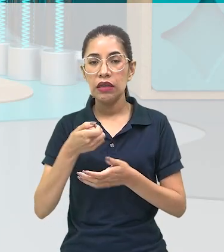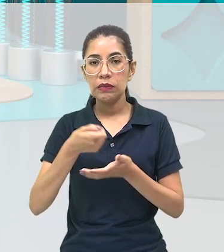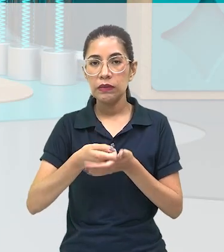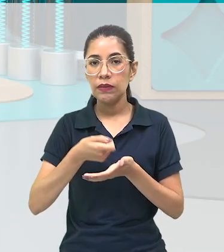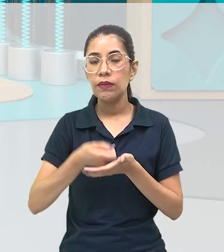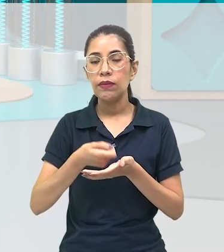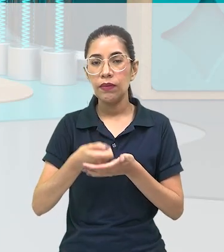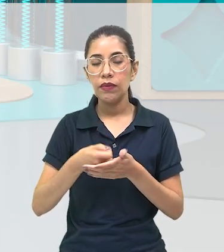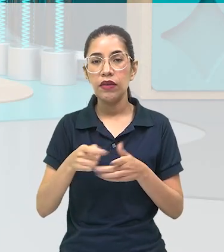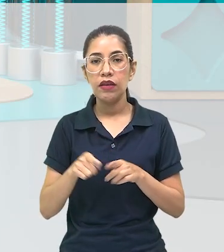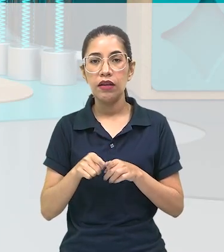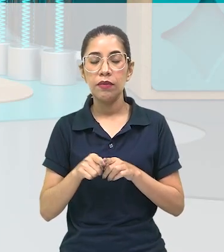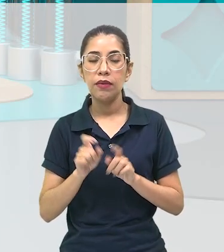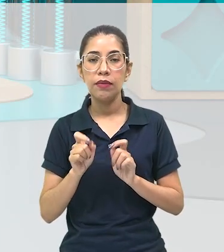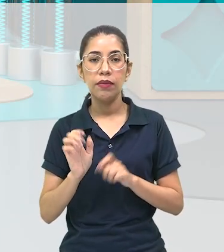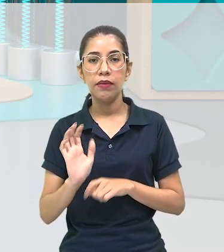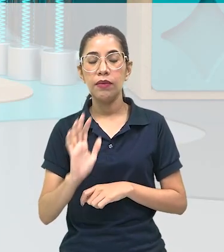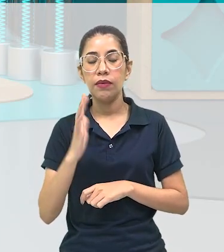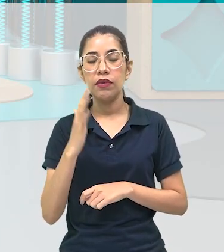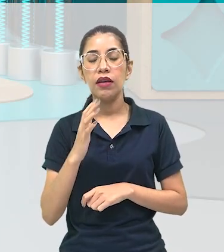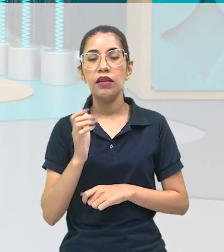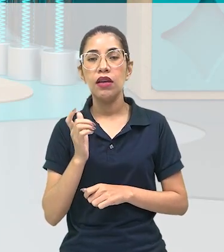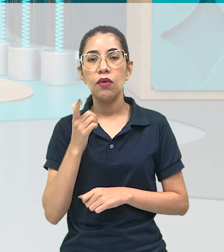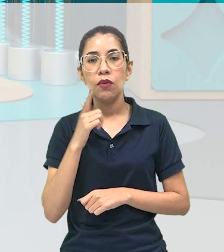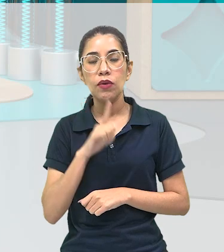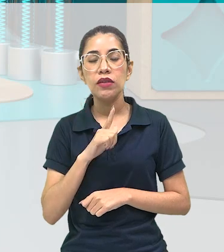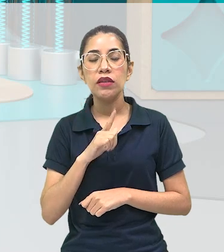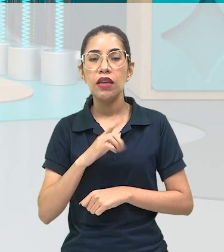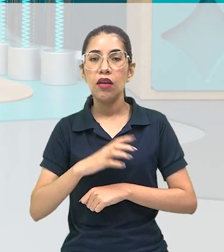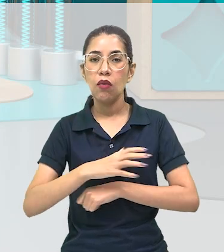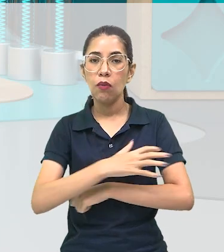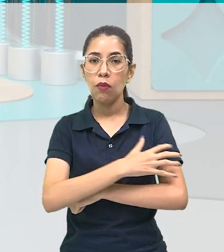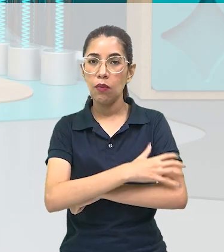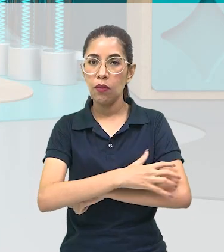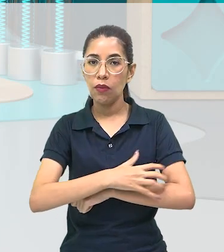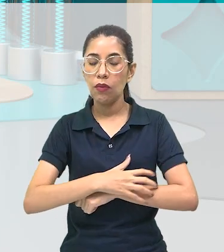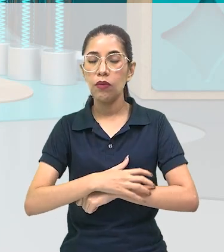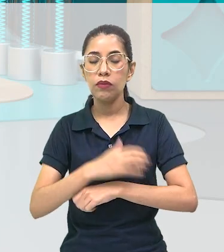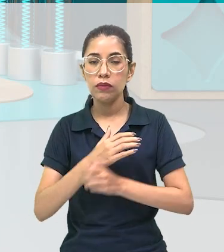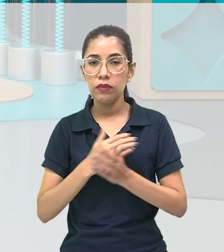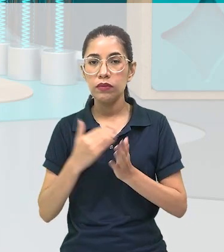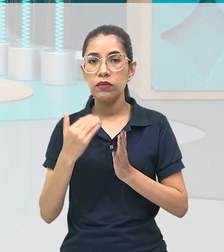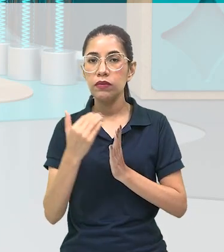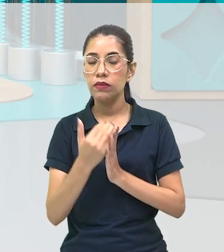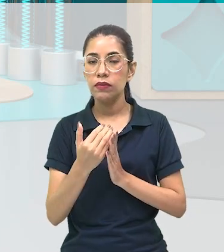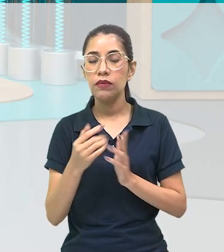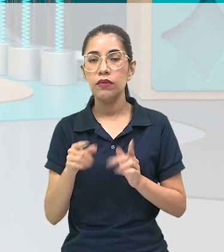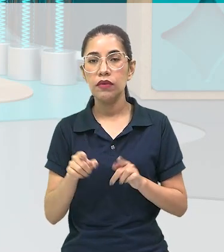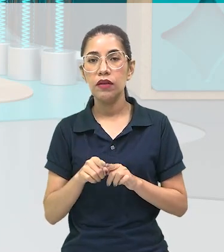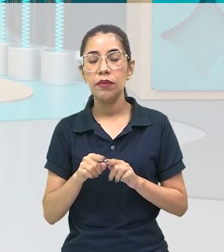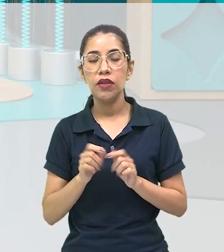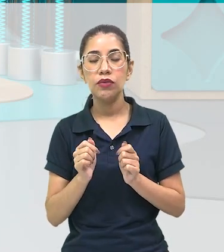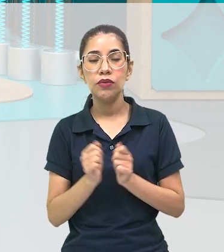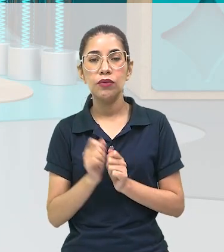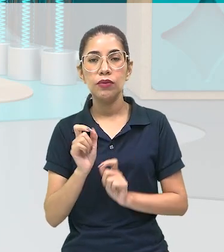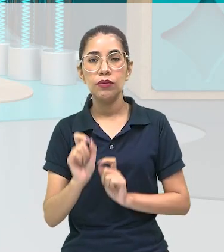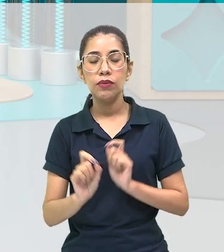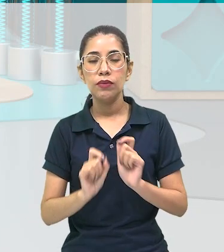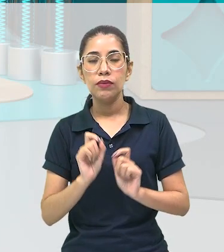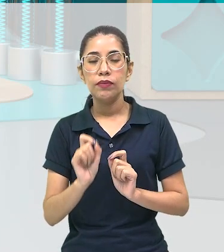estábulo, fazendo com que eles ganhem uma massa muscular muito grande, né? De desenvolvam isso juntamente